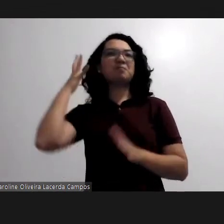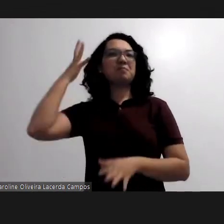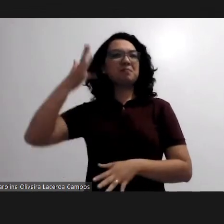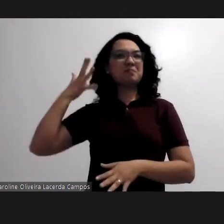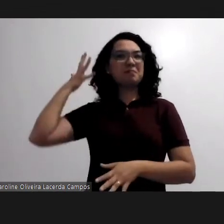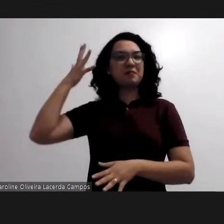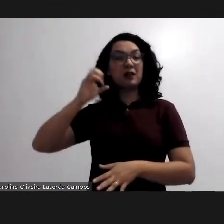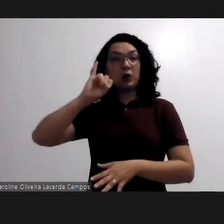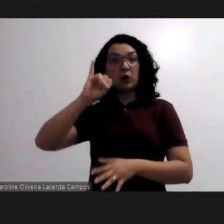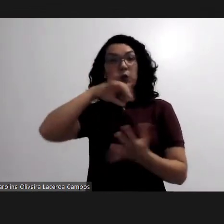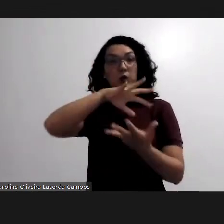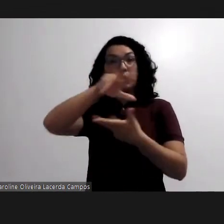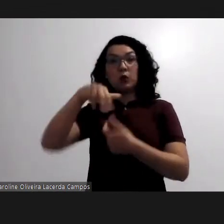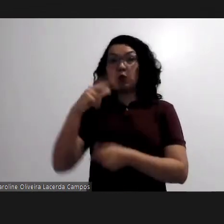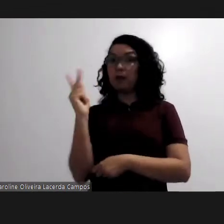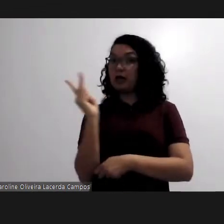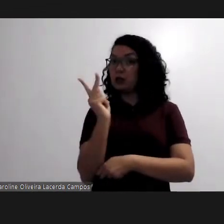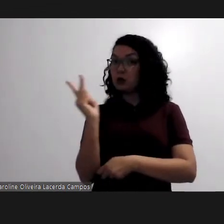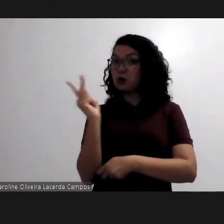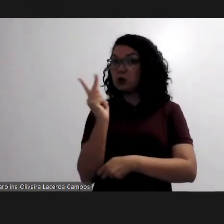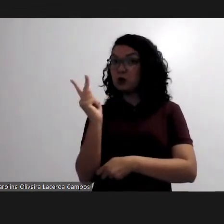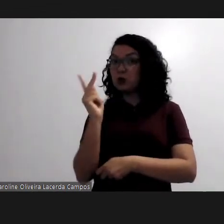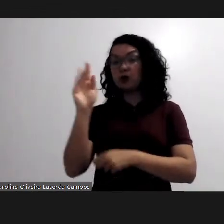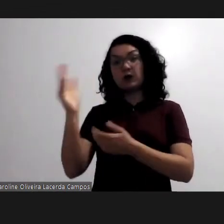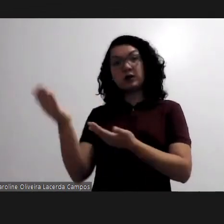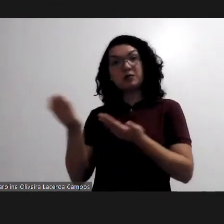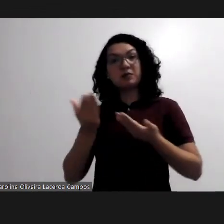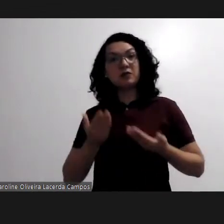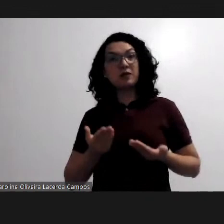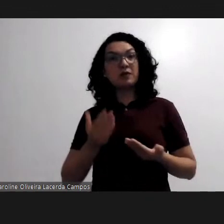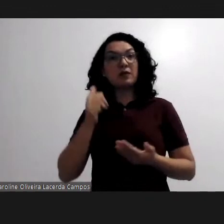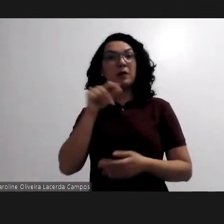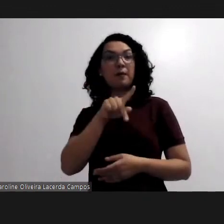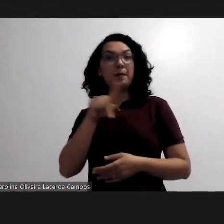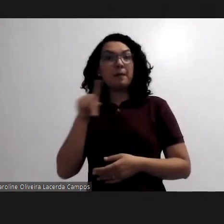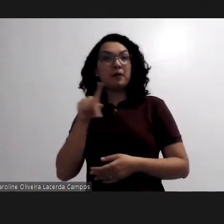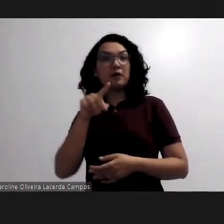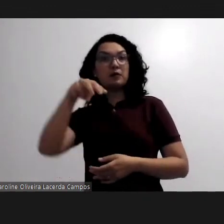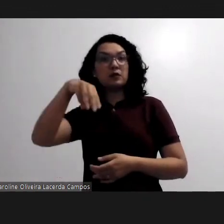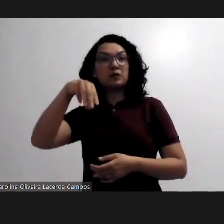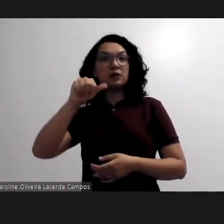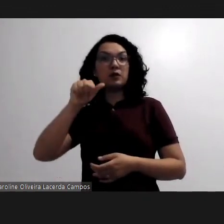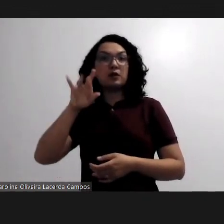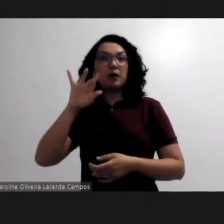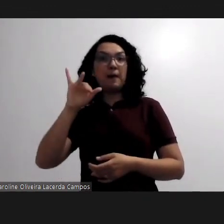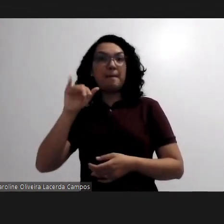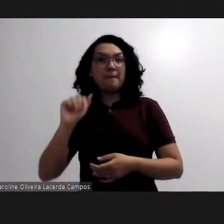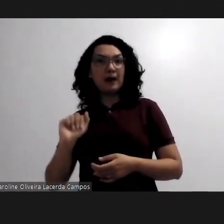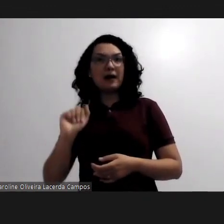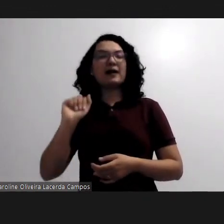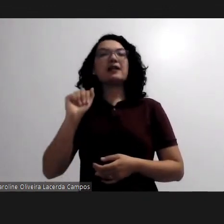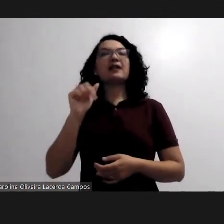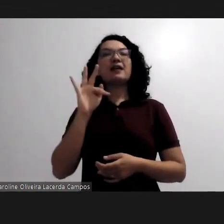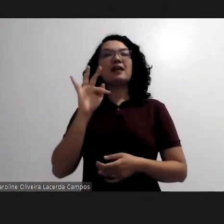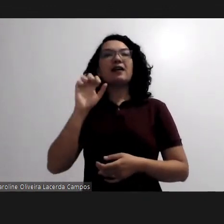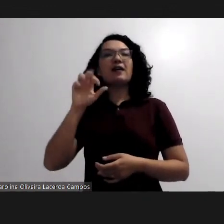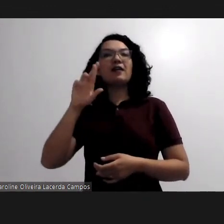convidados especialíssimos, que a professora Maria Fernanda, mediadora do evento dessa noite, vai